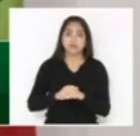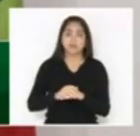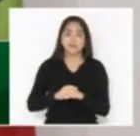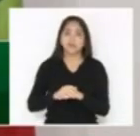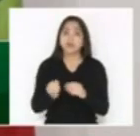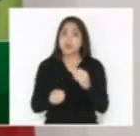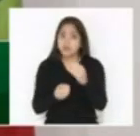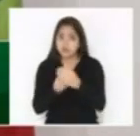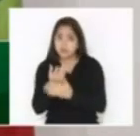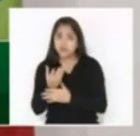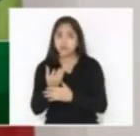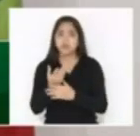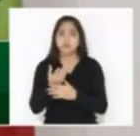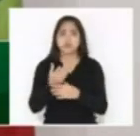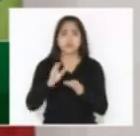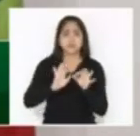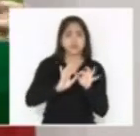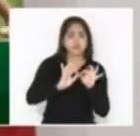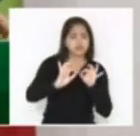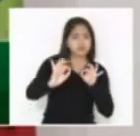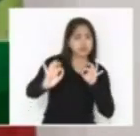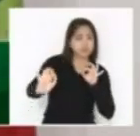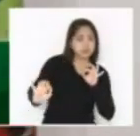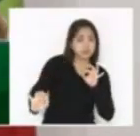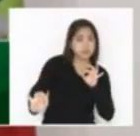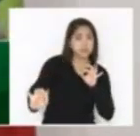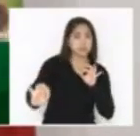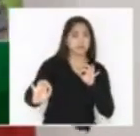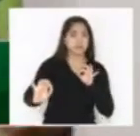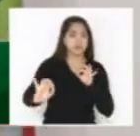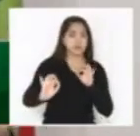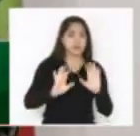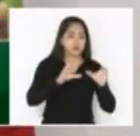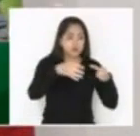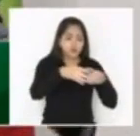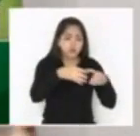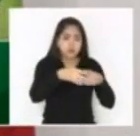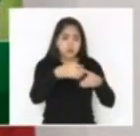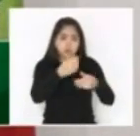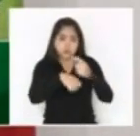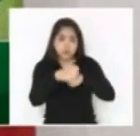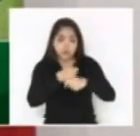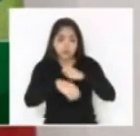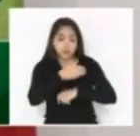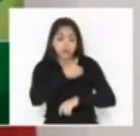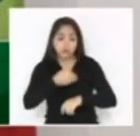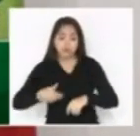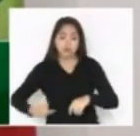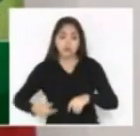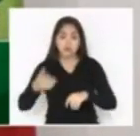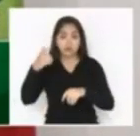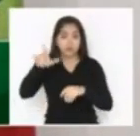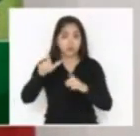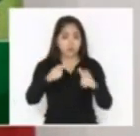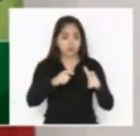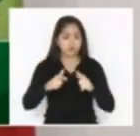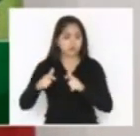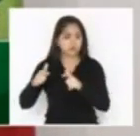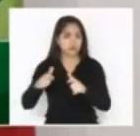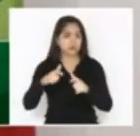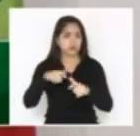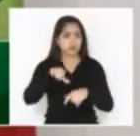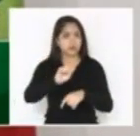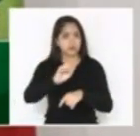Existia, sim, um distanciamento do centro administrativo, do governo, com as regiões.